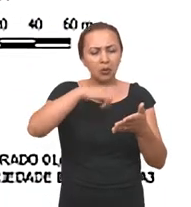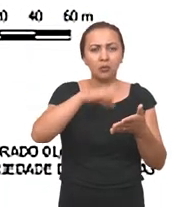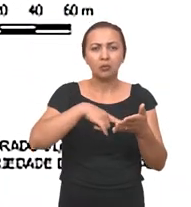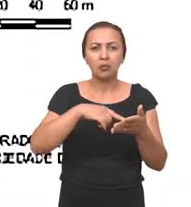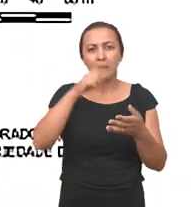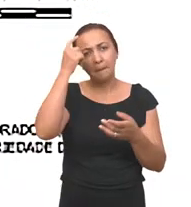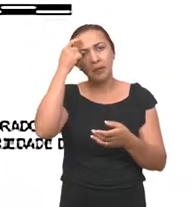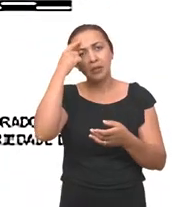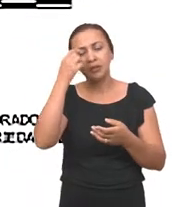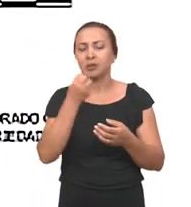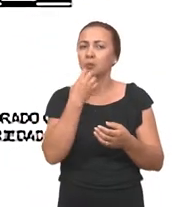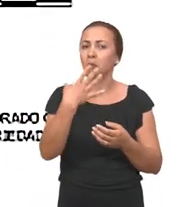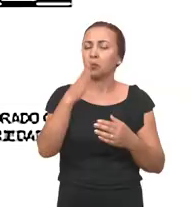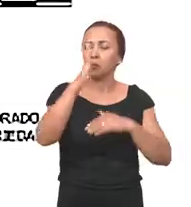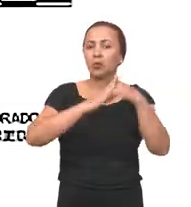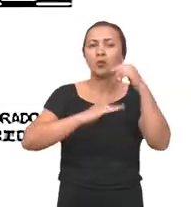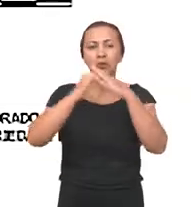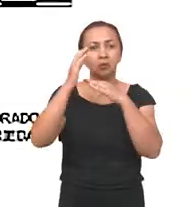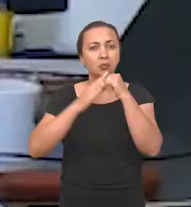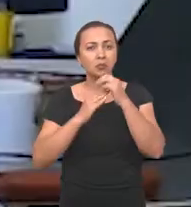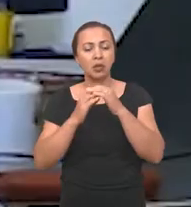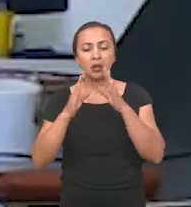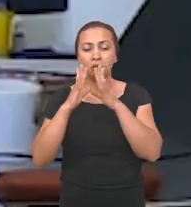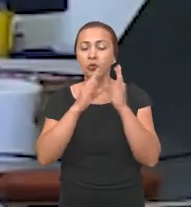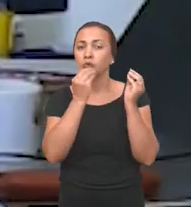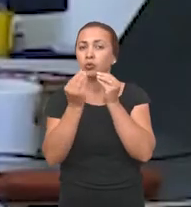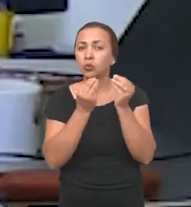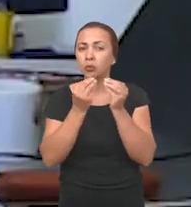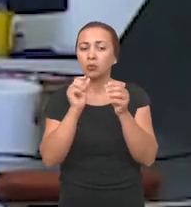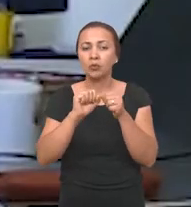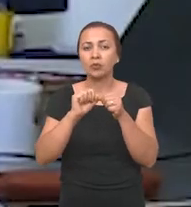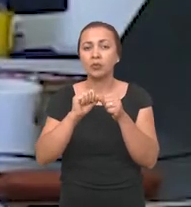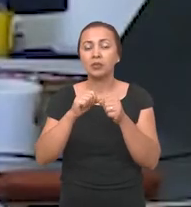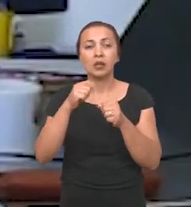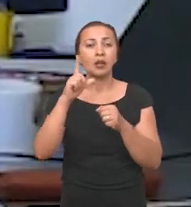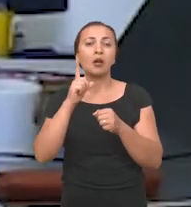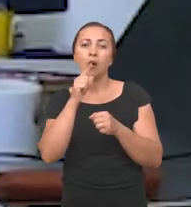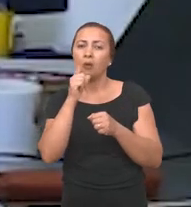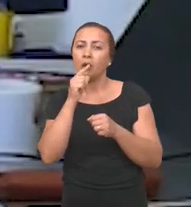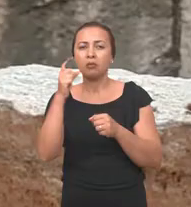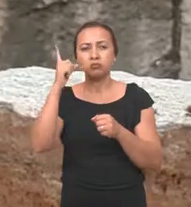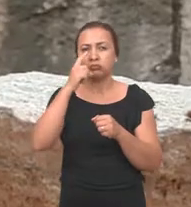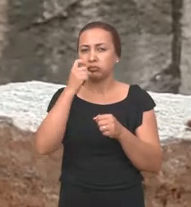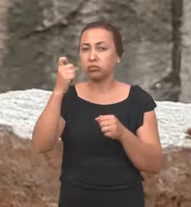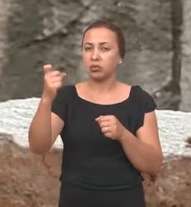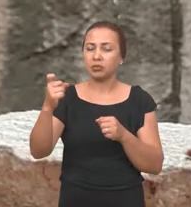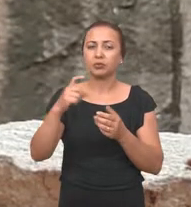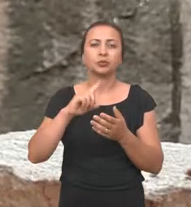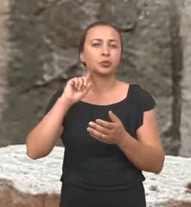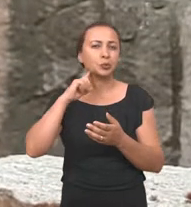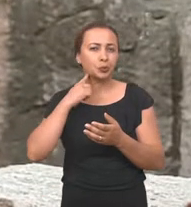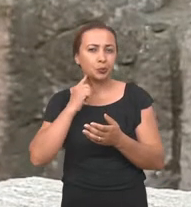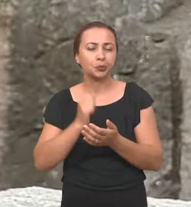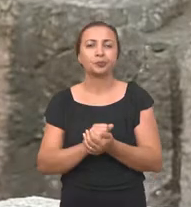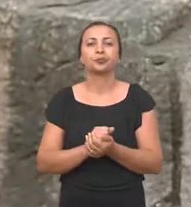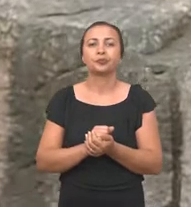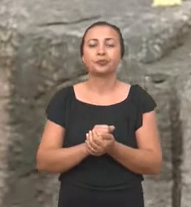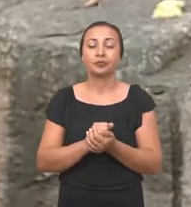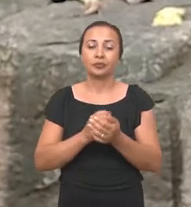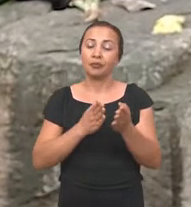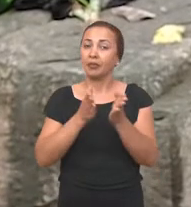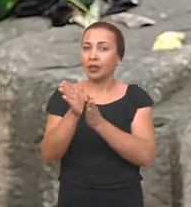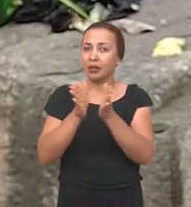material educativo, pensando em boas práticas, né, de destinação dos efluentes. A gente considera, assim, que